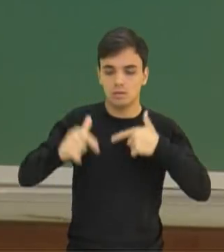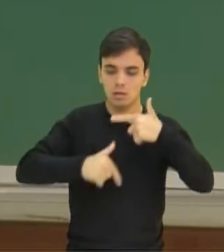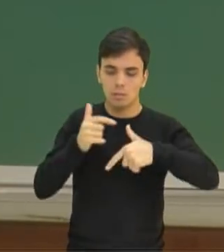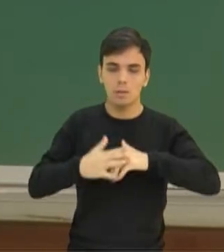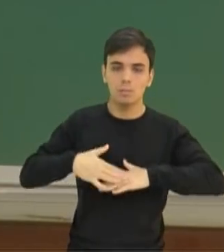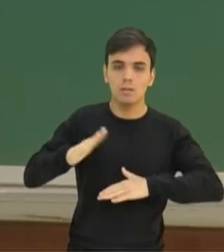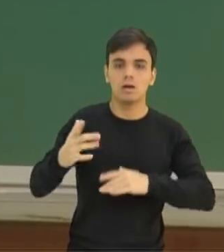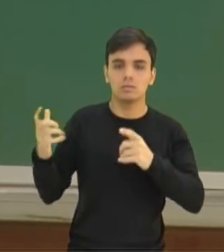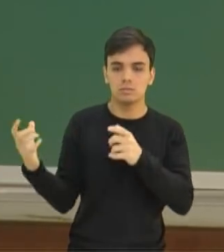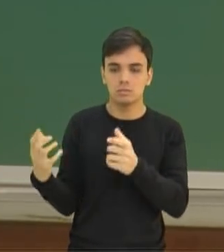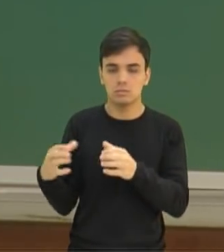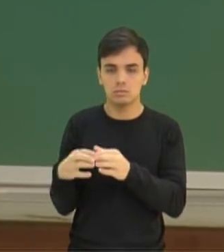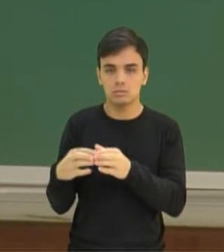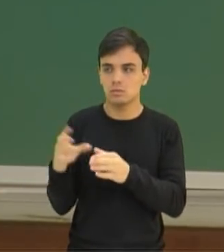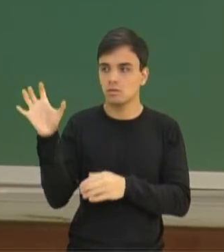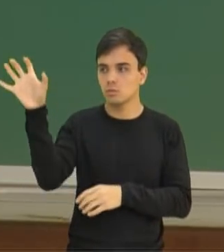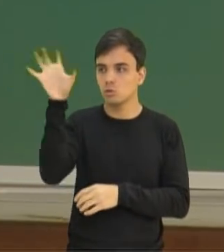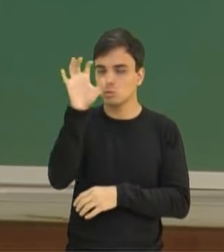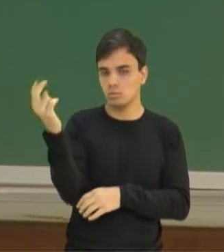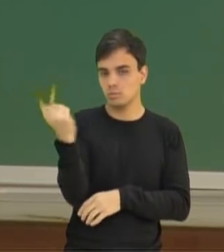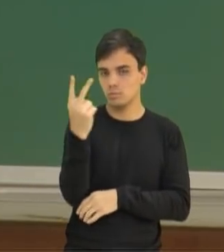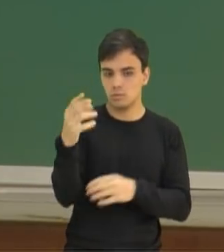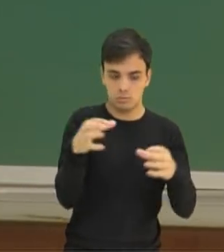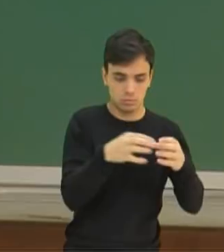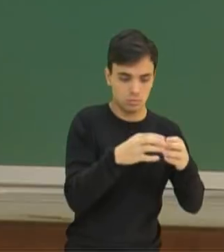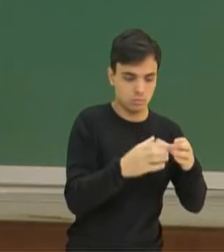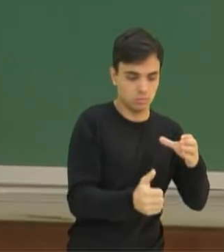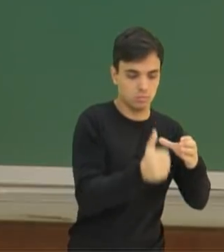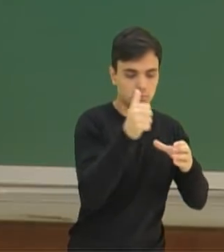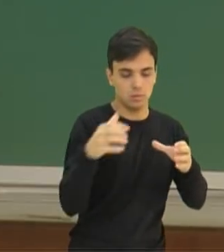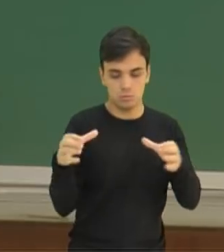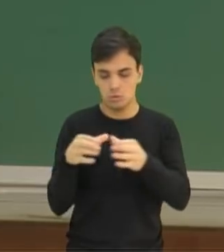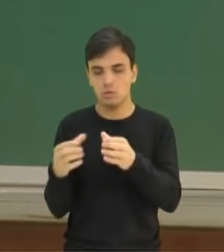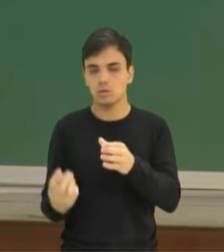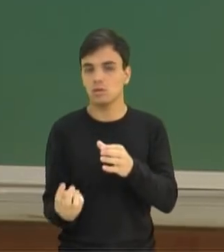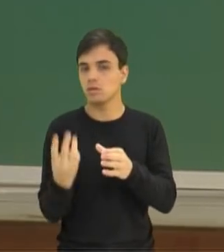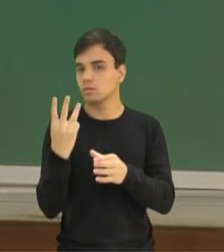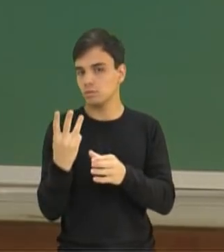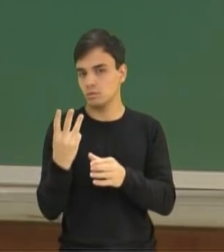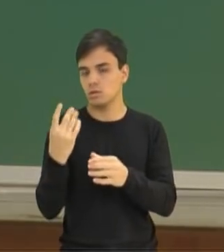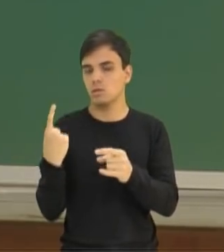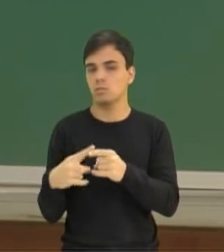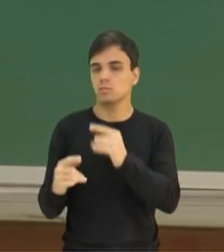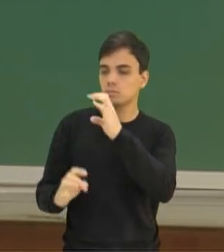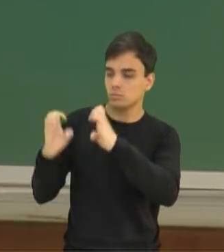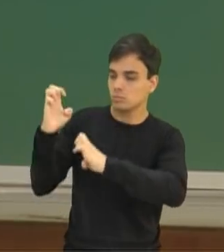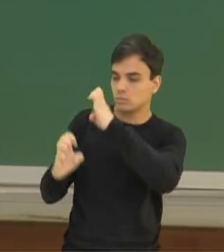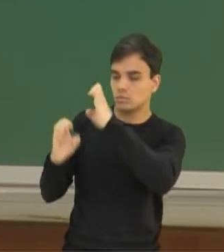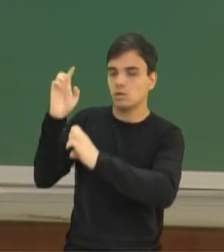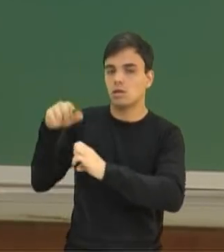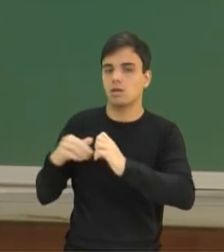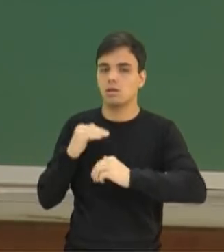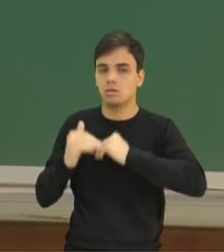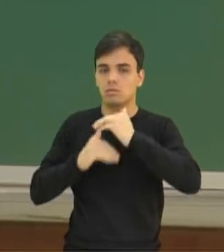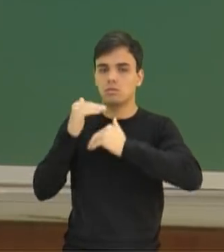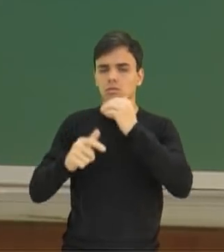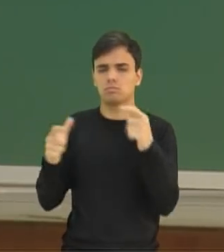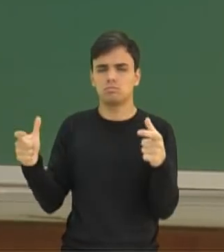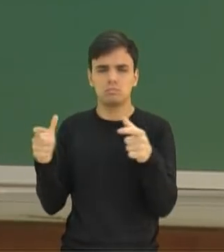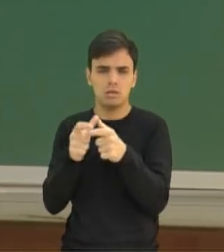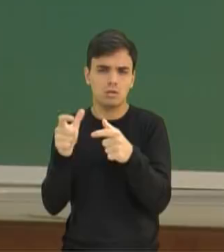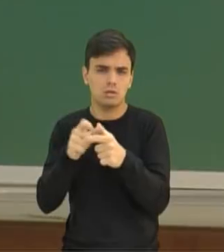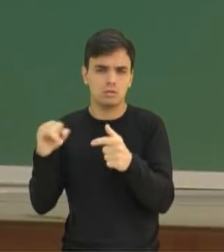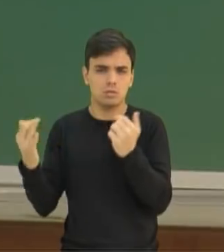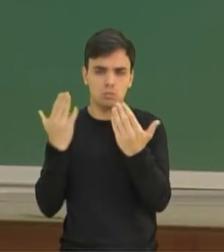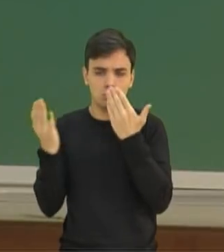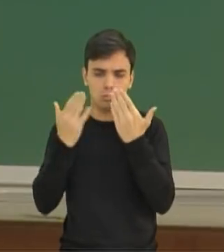nas duas regiões? Setor primário e setor terciário, porque a indústria ainda é um desenvolvimento menor se eu